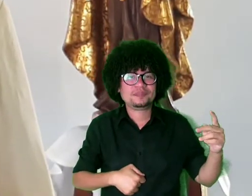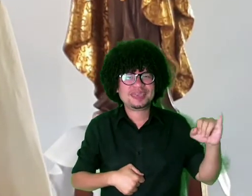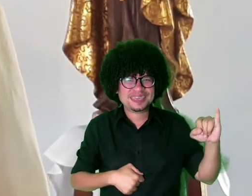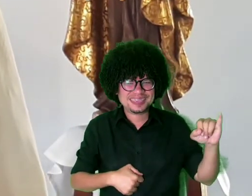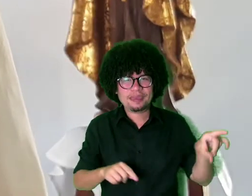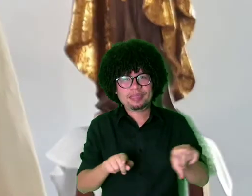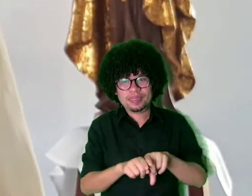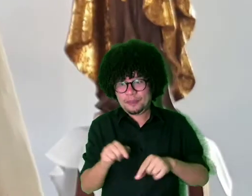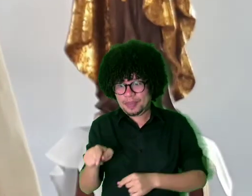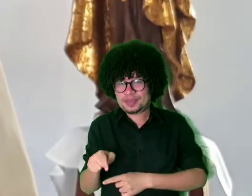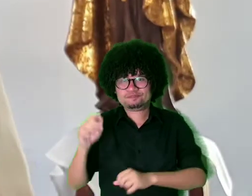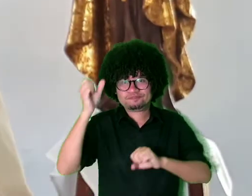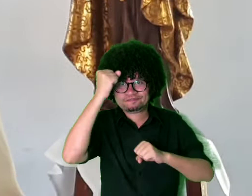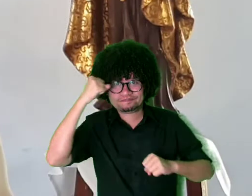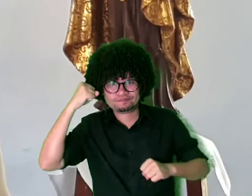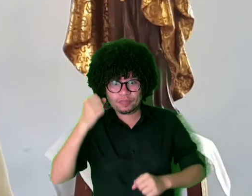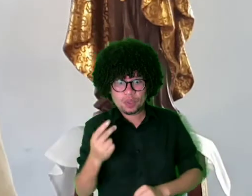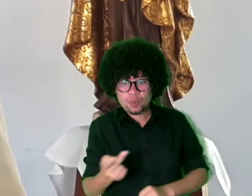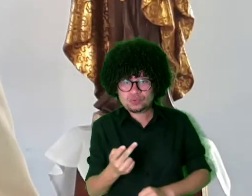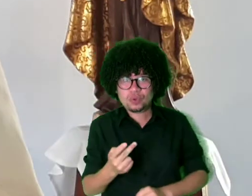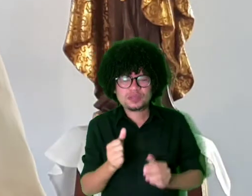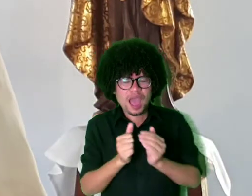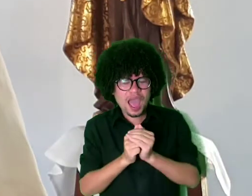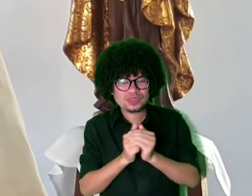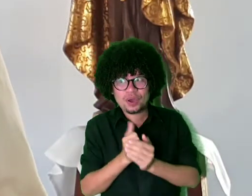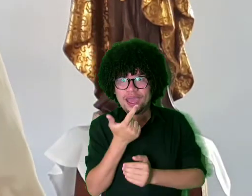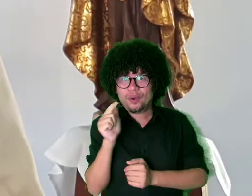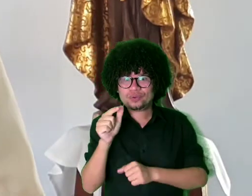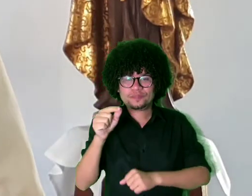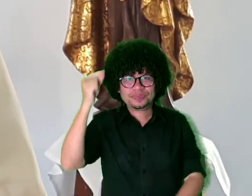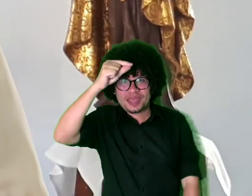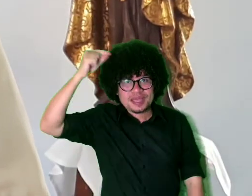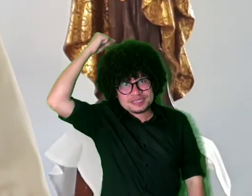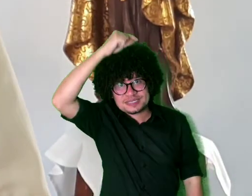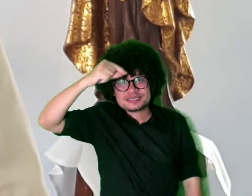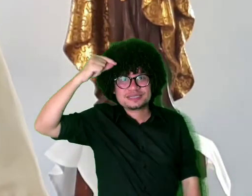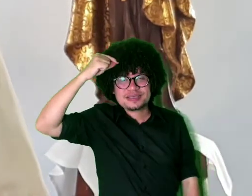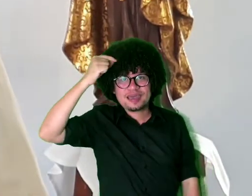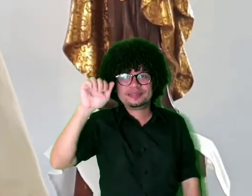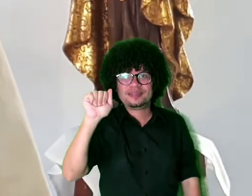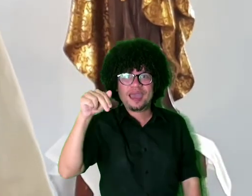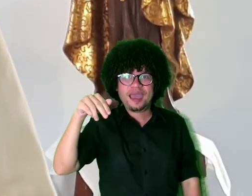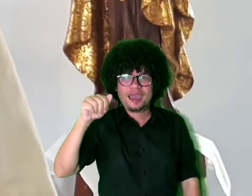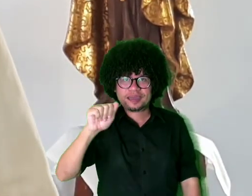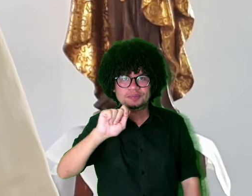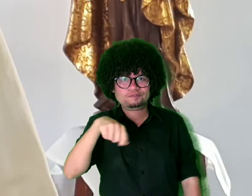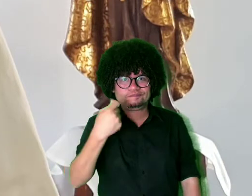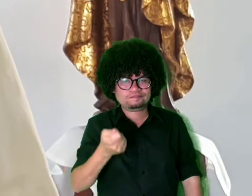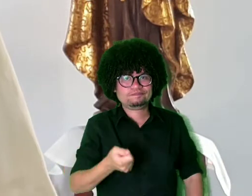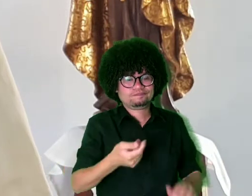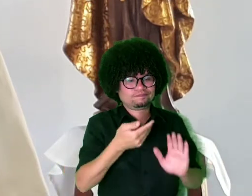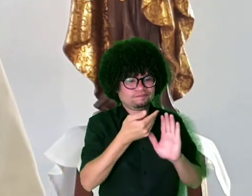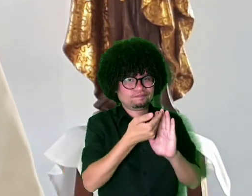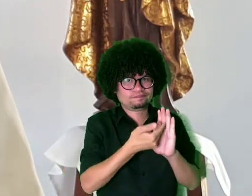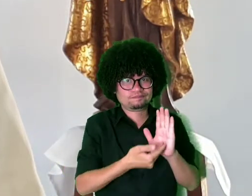para a nossa vida. Mas, padre Ibiapina e também depois o padre Cícero, eles têm uma